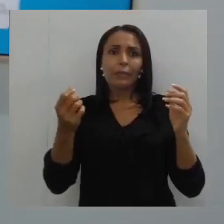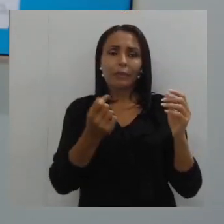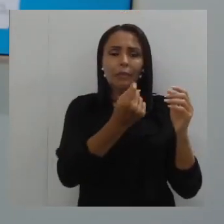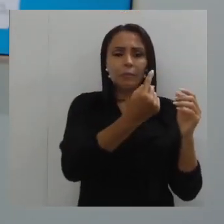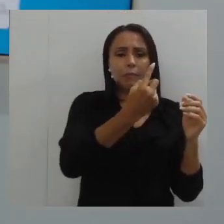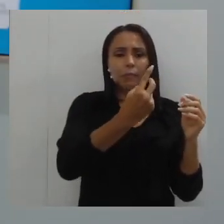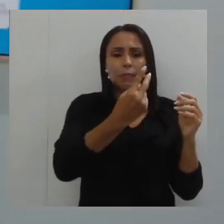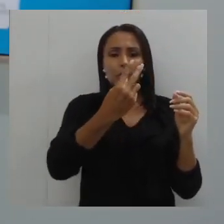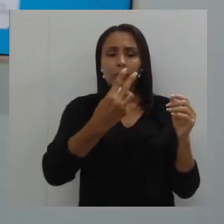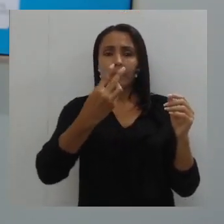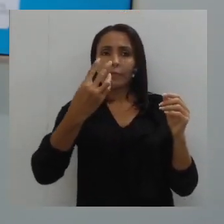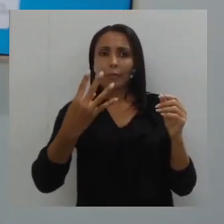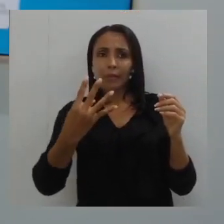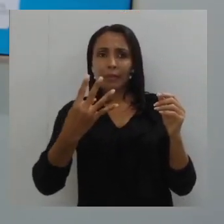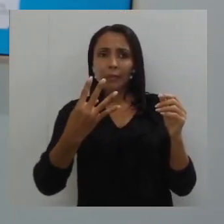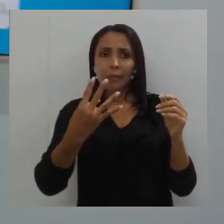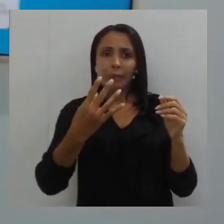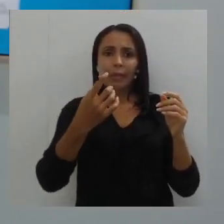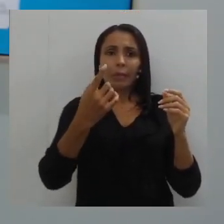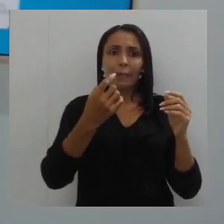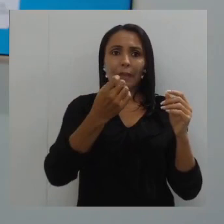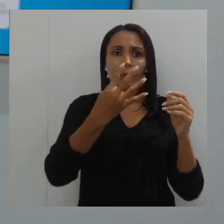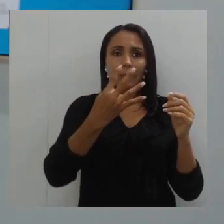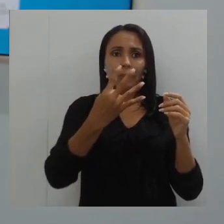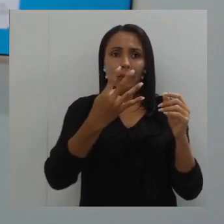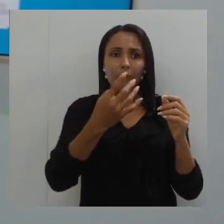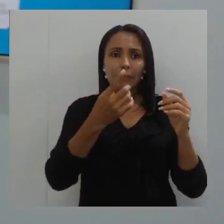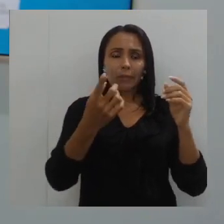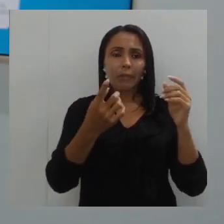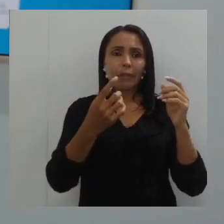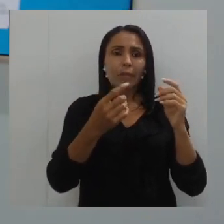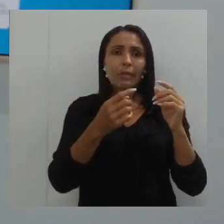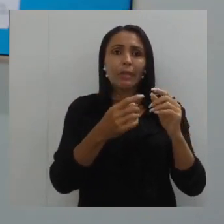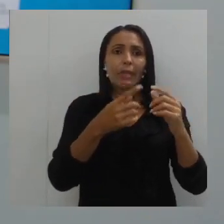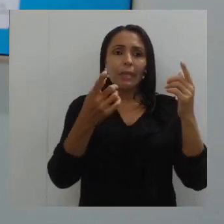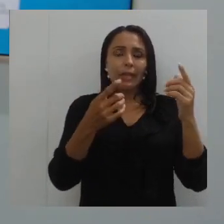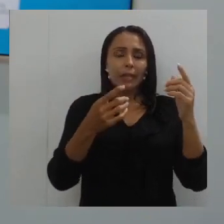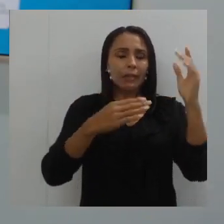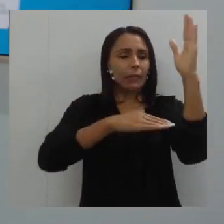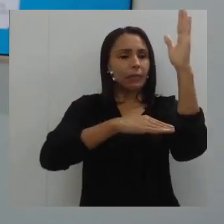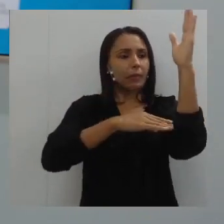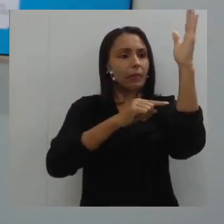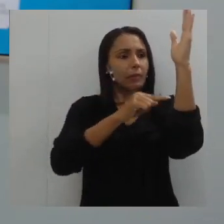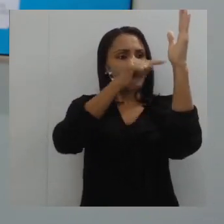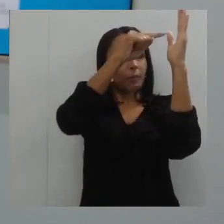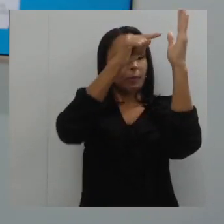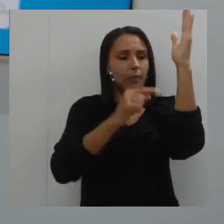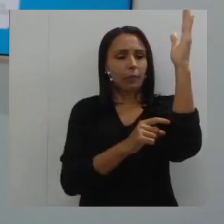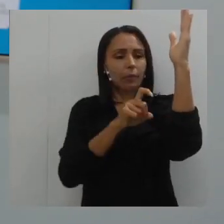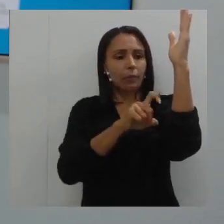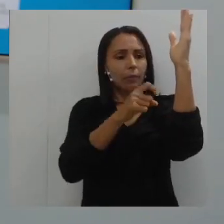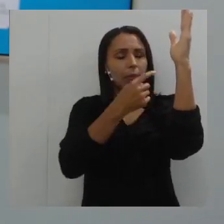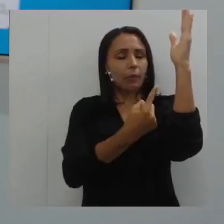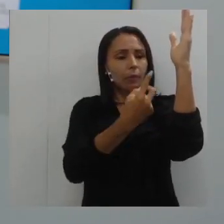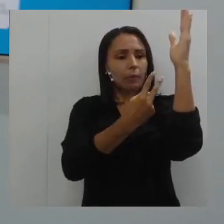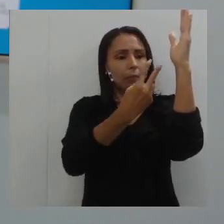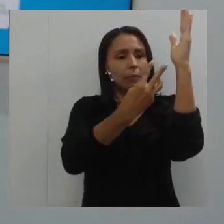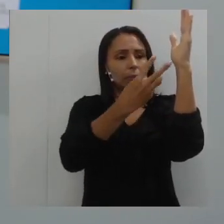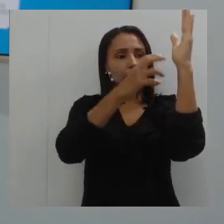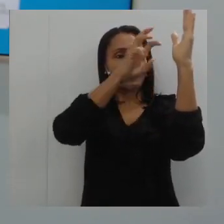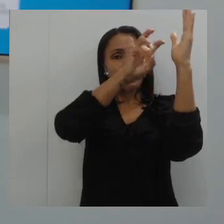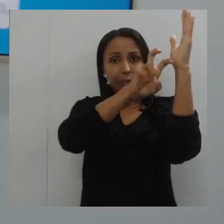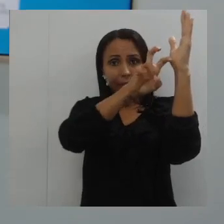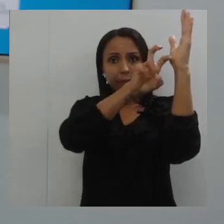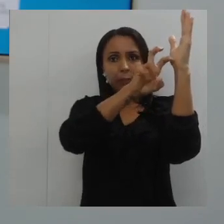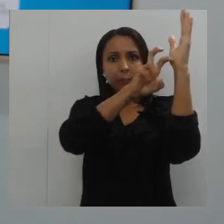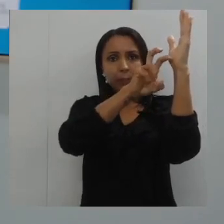3, 4. Então eu marco 4 lá e tenho que contar 5 subindo. Ó. 1, 2, 3, 4, 5.